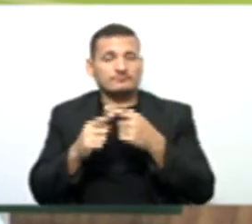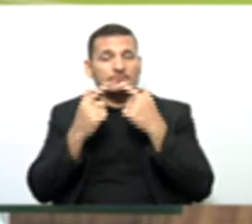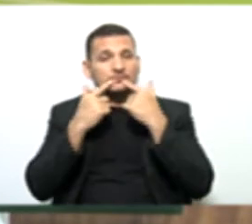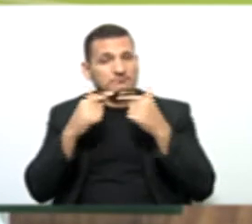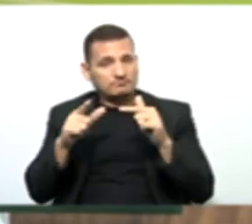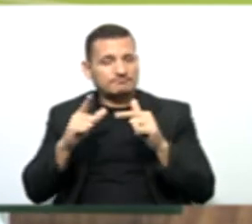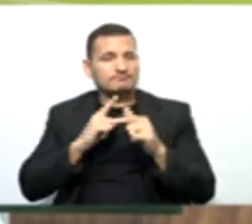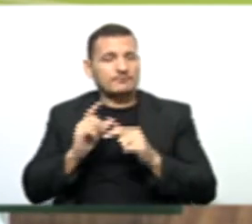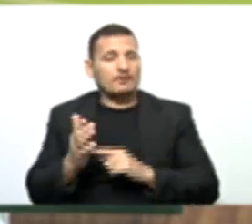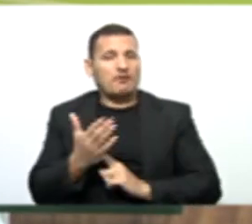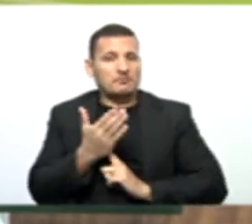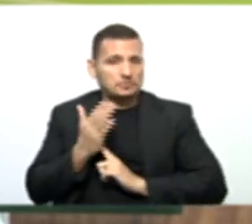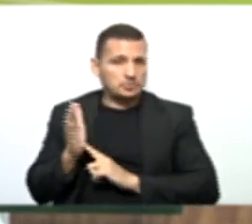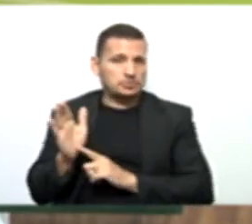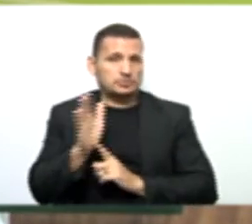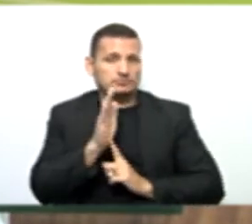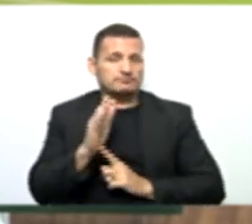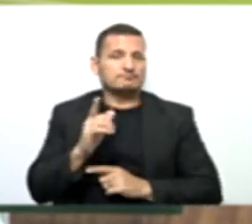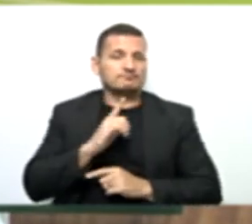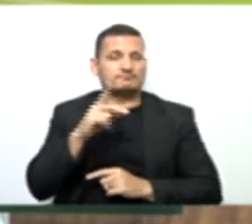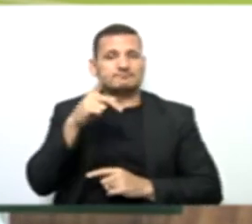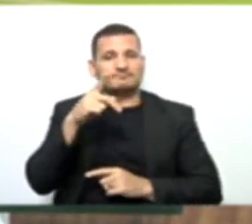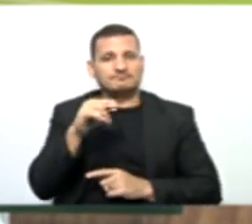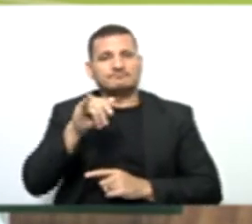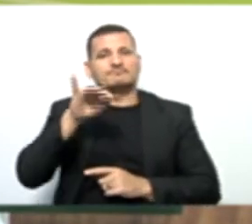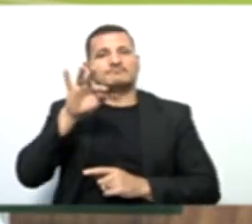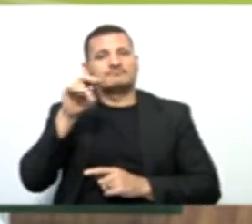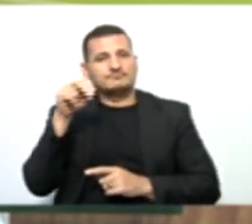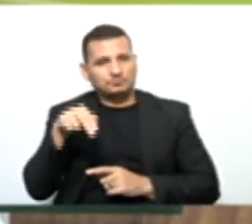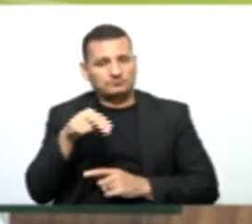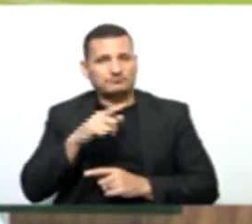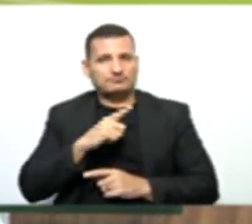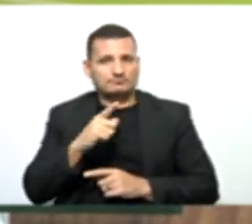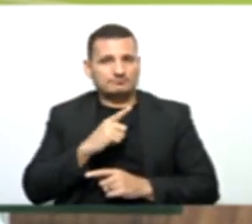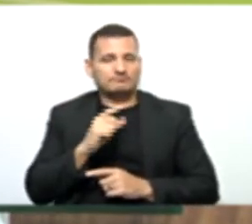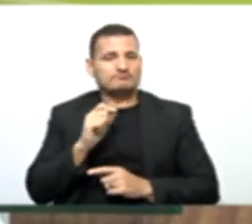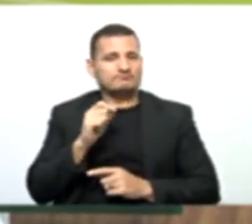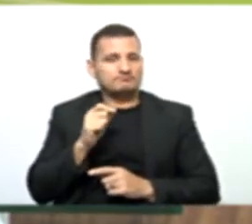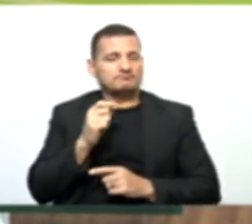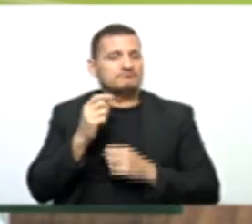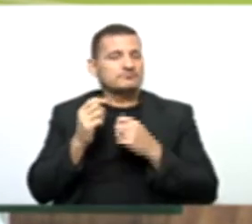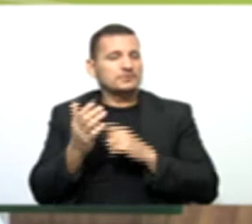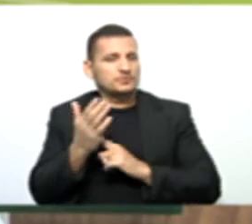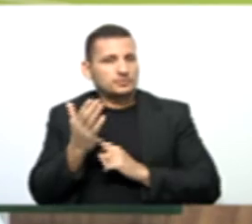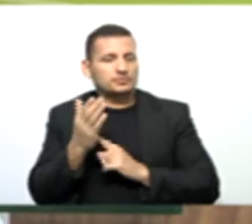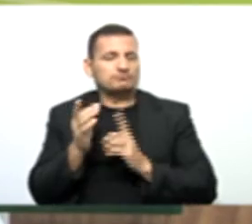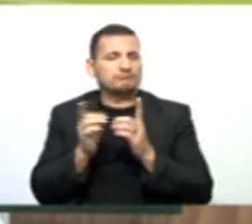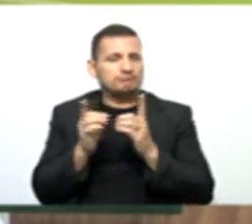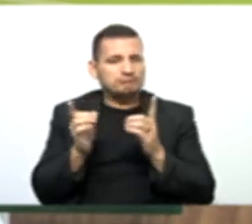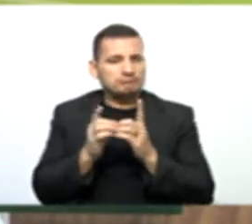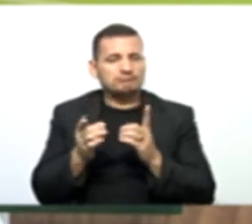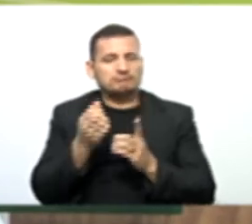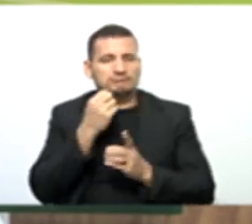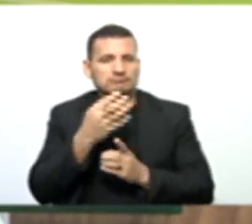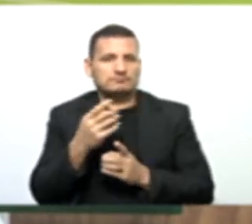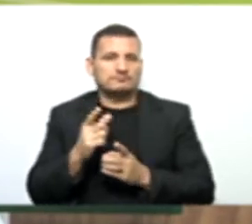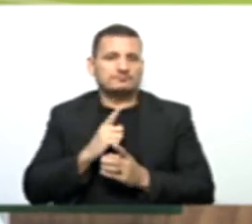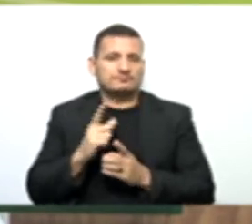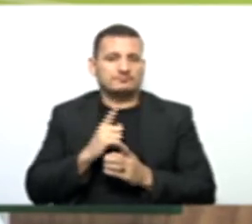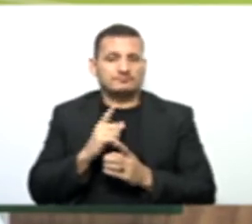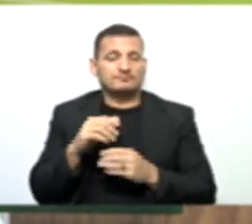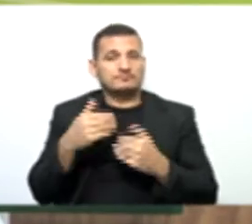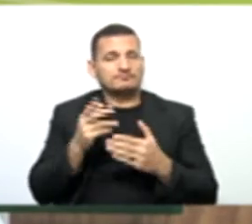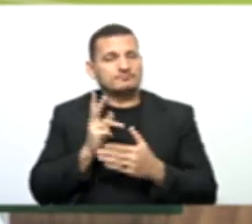ajuda a gente, por ela, o Python ser bastante intuitivo, bastante didático. Então,